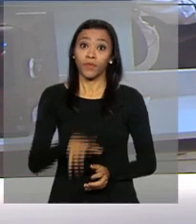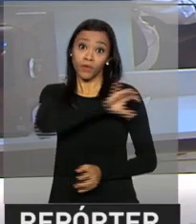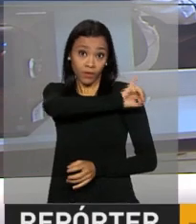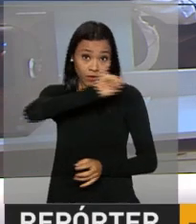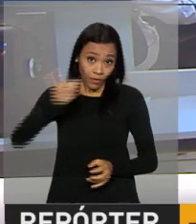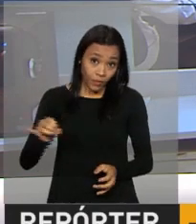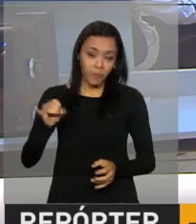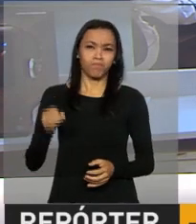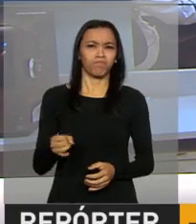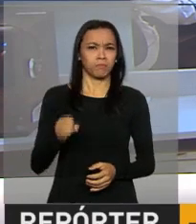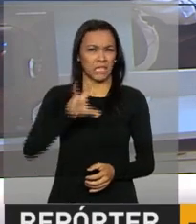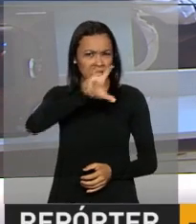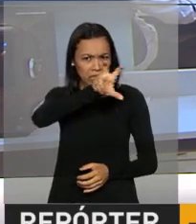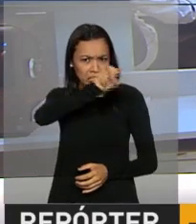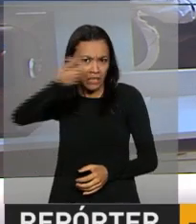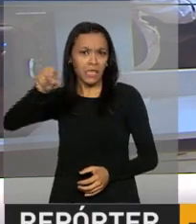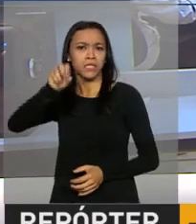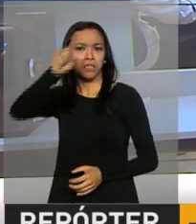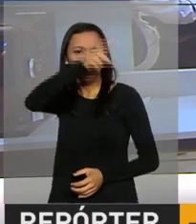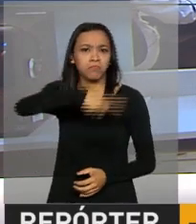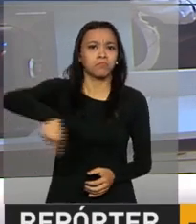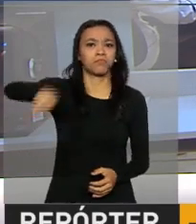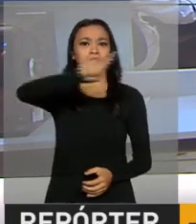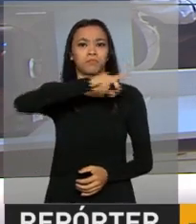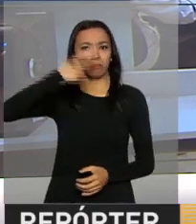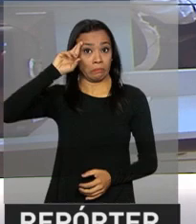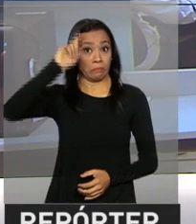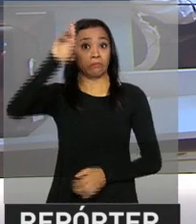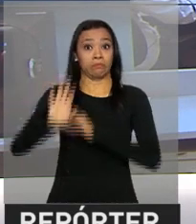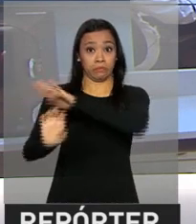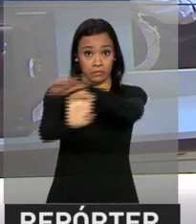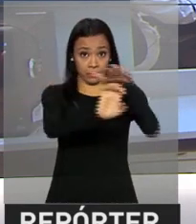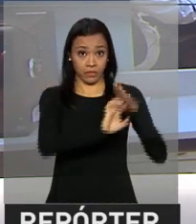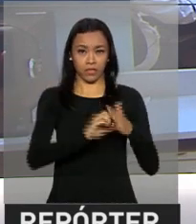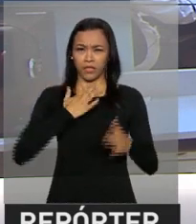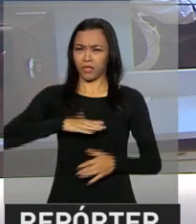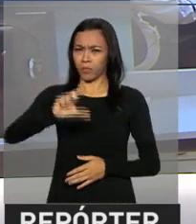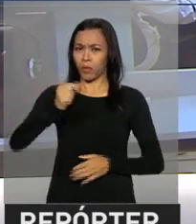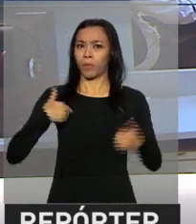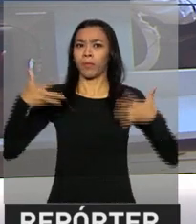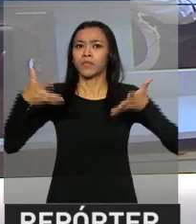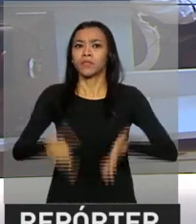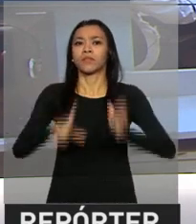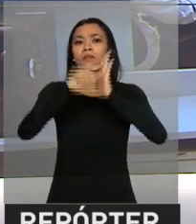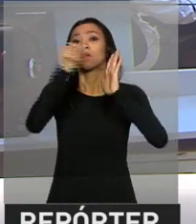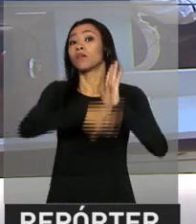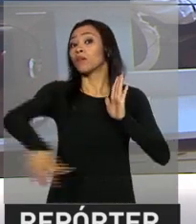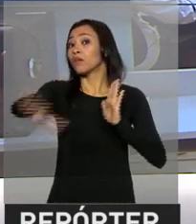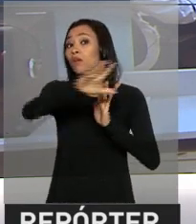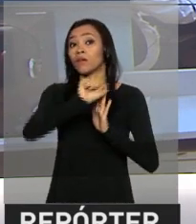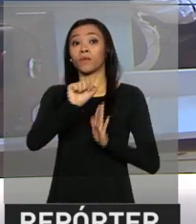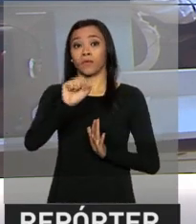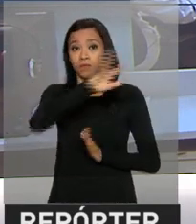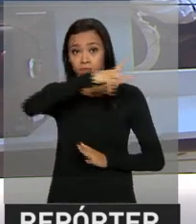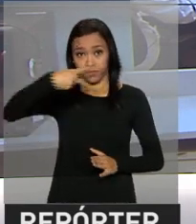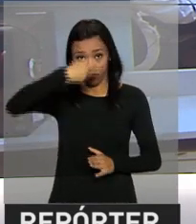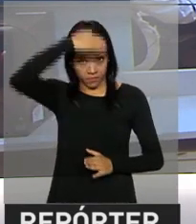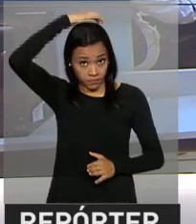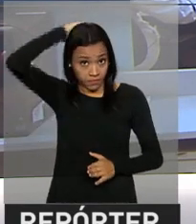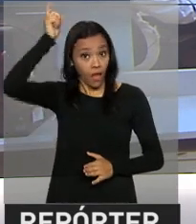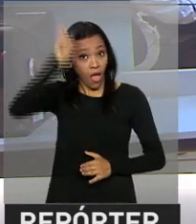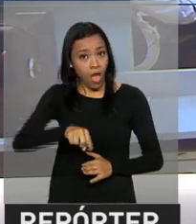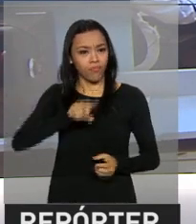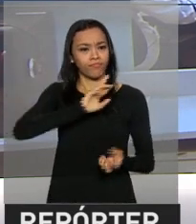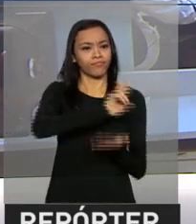Olá cerca de 500 empresários participam logo mais no Palácio do Planalto de encontro com o presidente em exercício Michel são